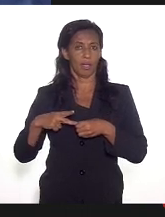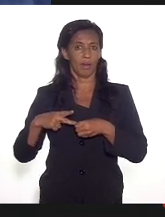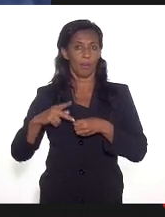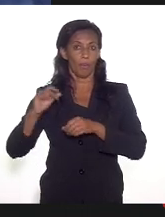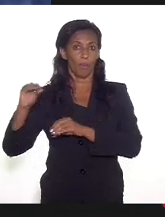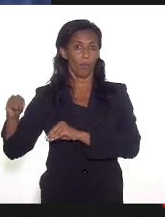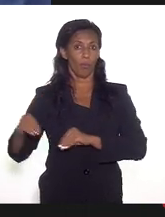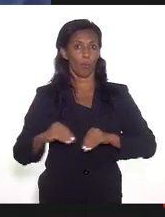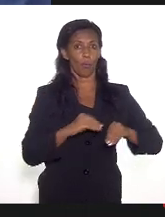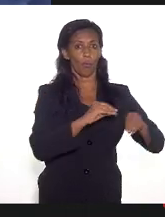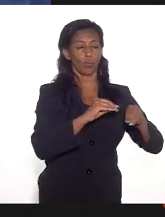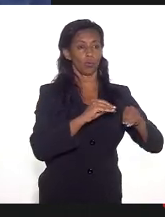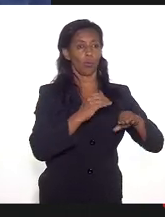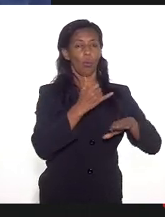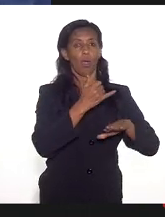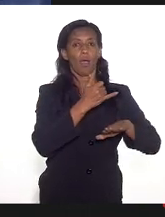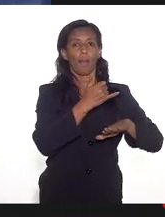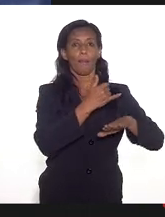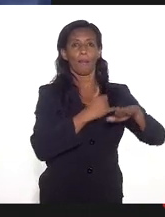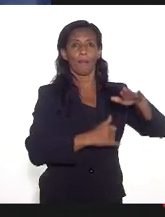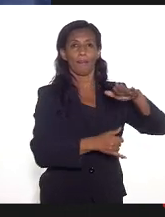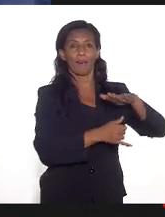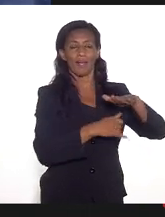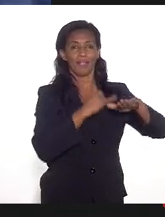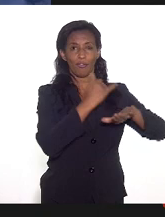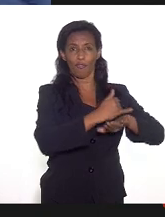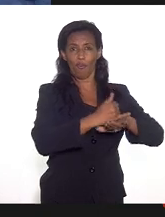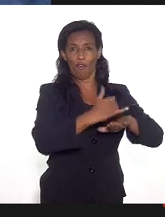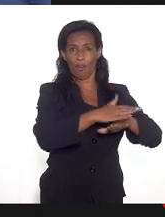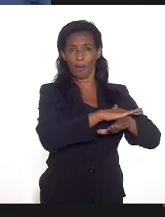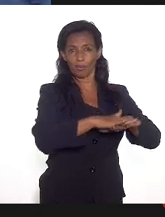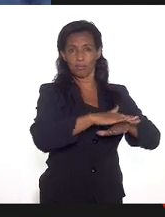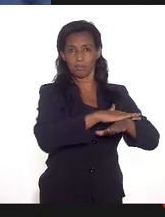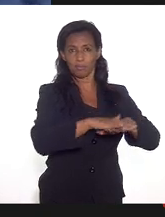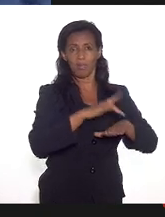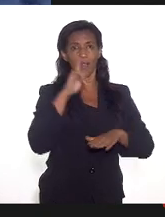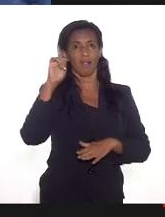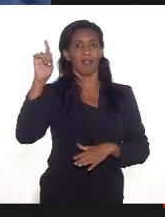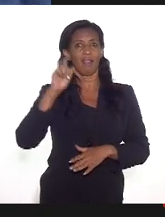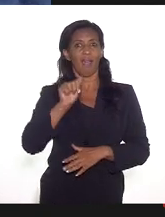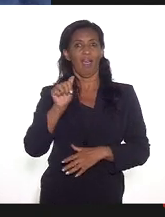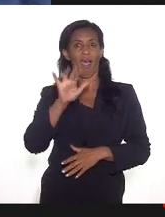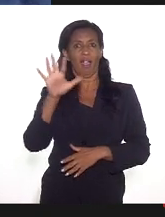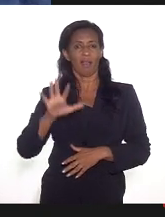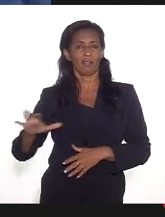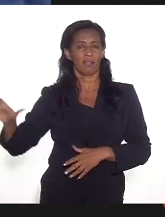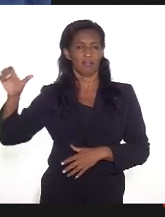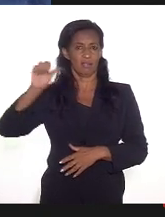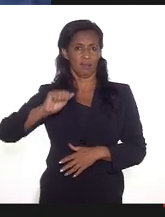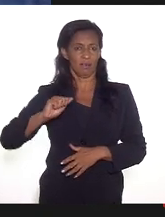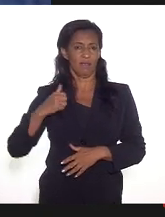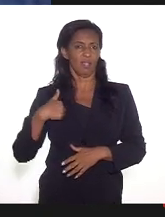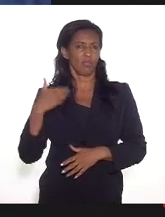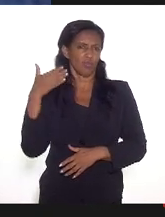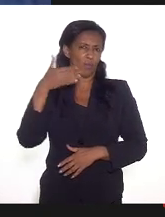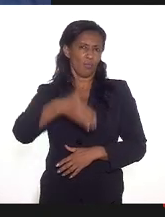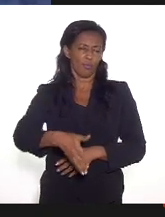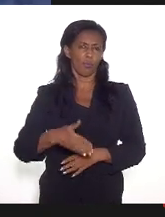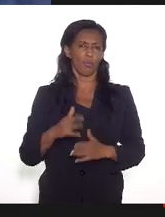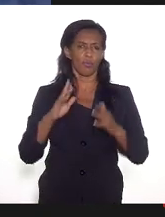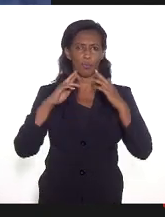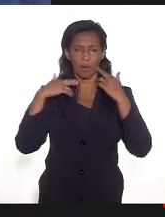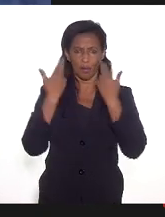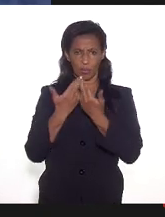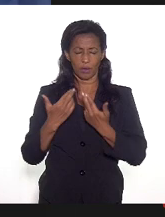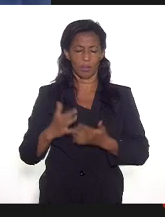construídas nos países asiáticos. Eu participei uma vez de uma reunião, uma palestra na COP UFRJ, onde